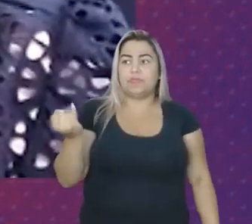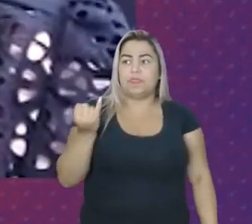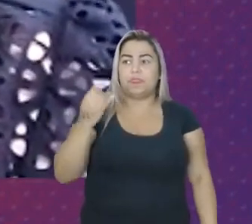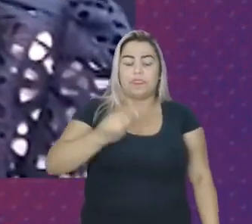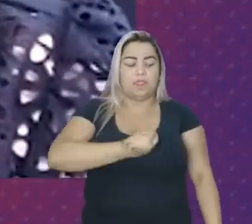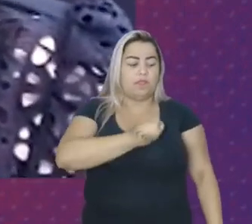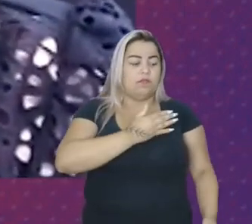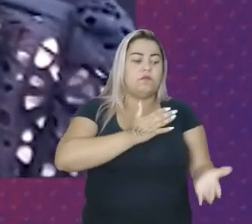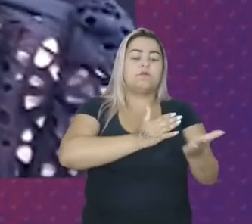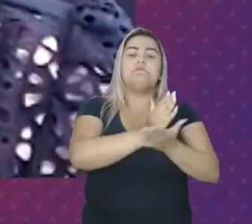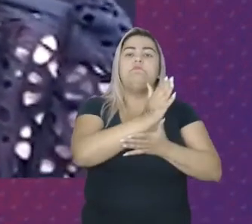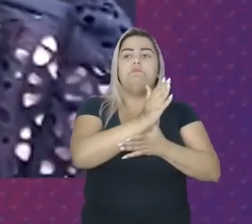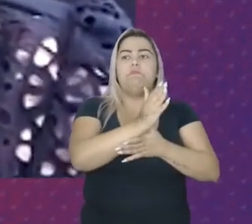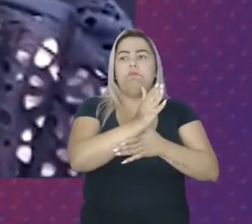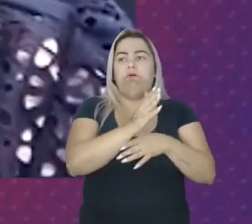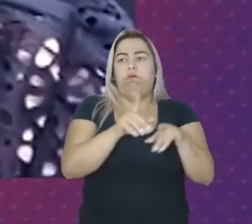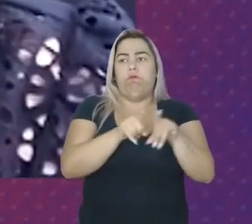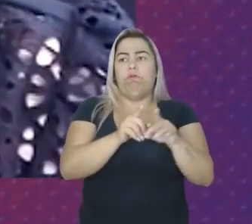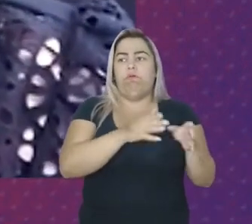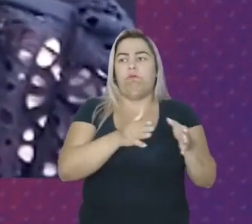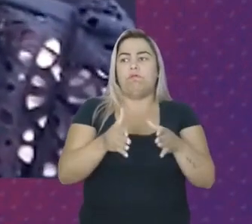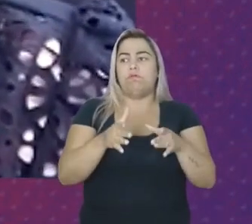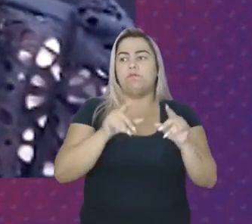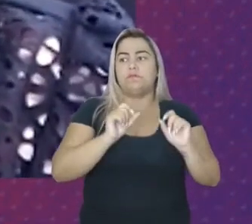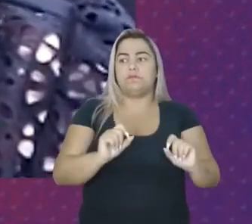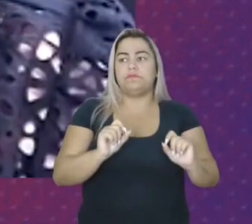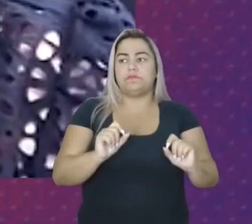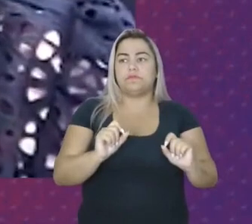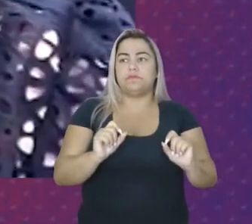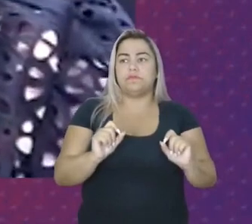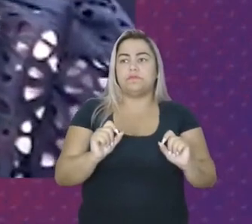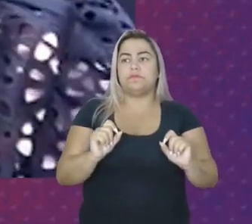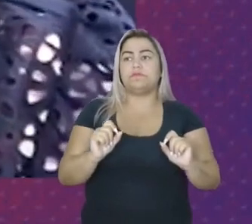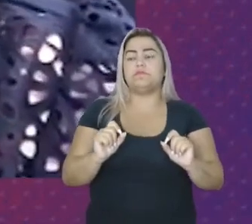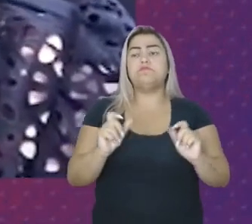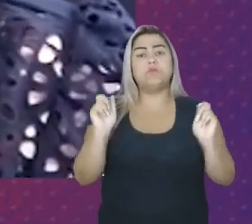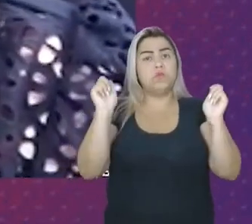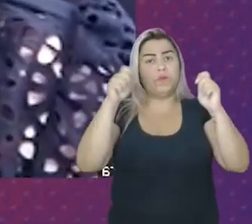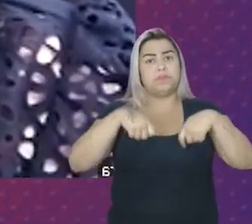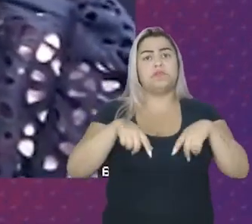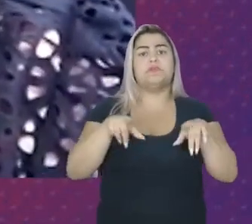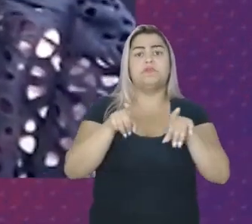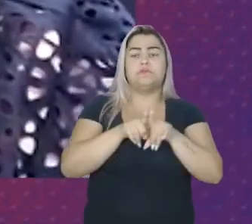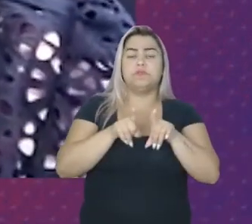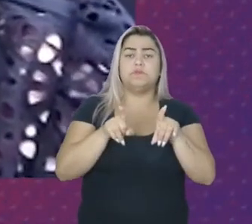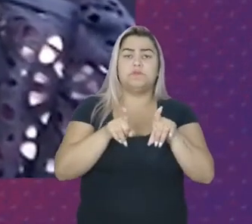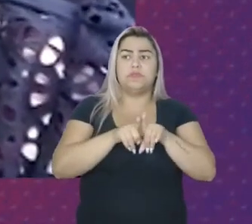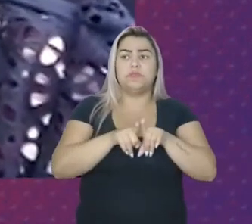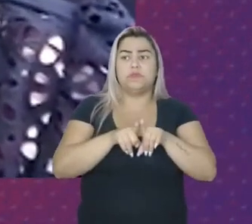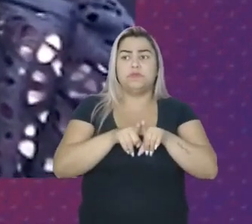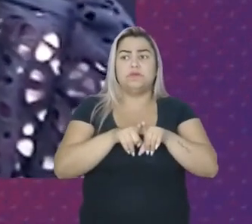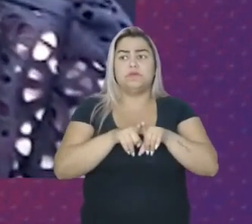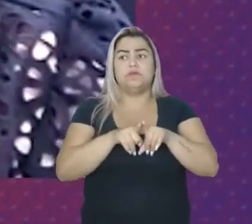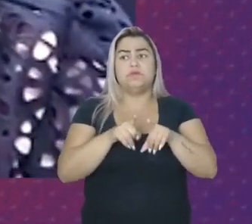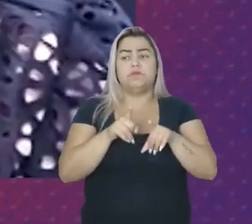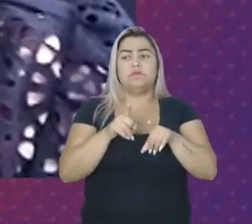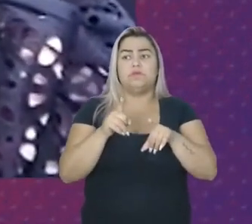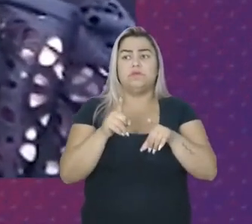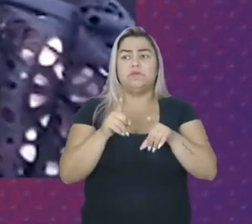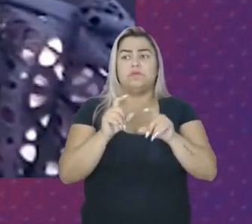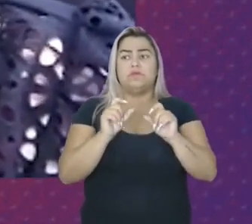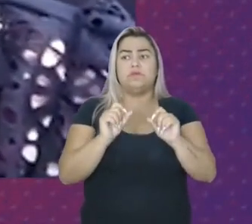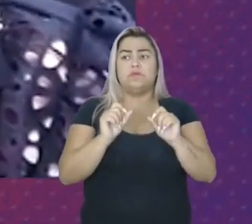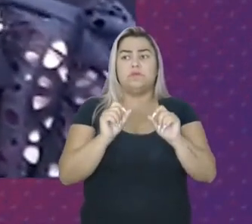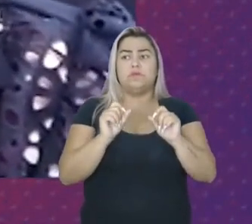de todas e todas nesse processo de reconstrução e uma necessidade, porque as reflexões, as questões